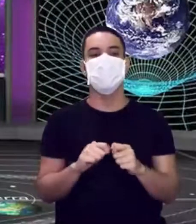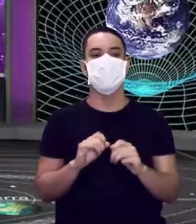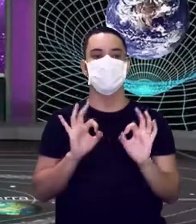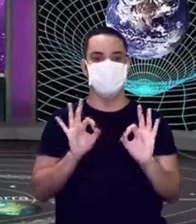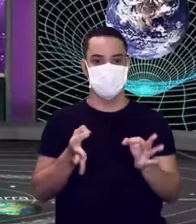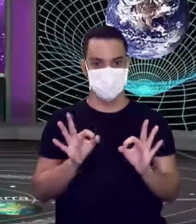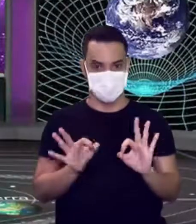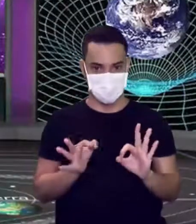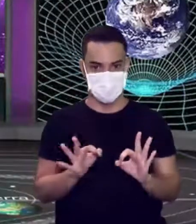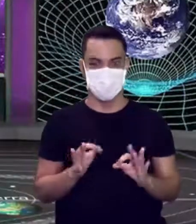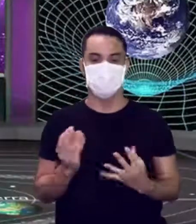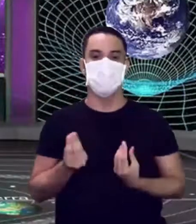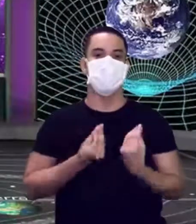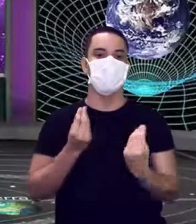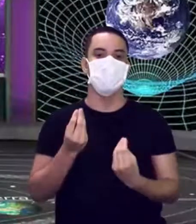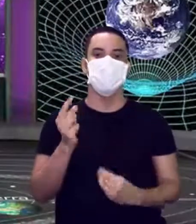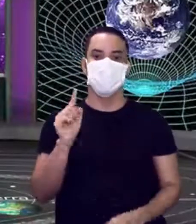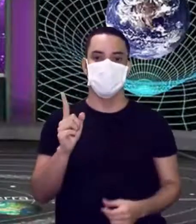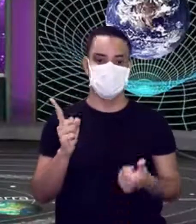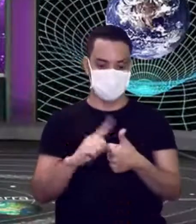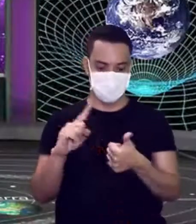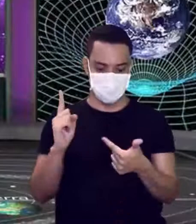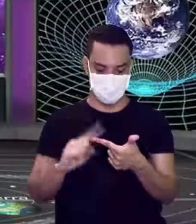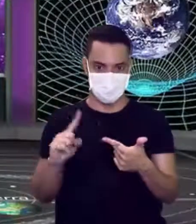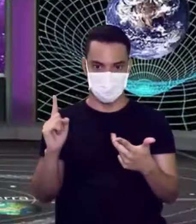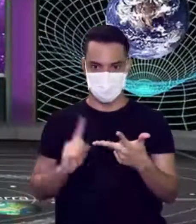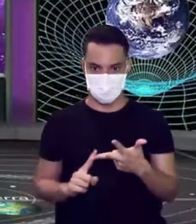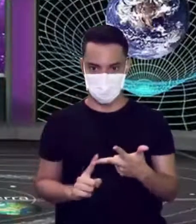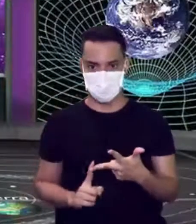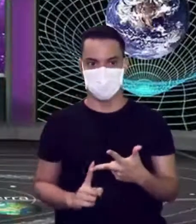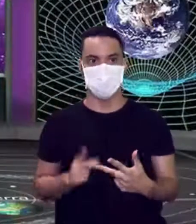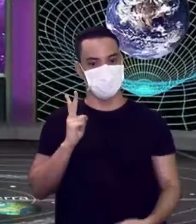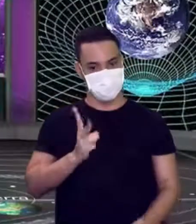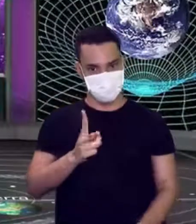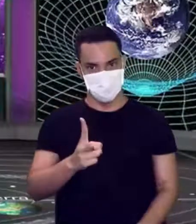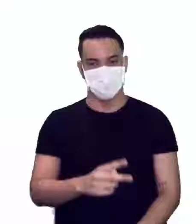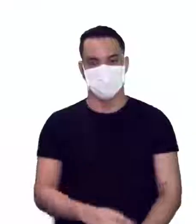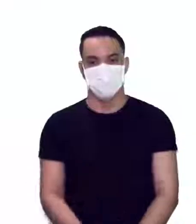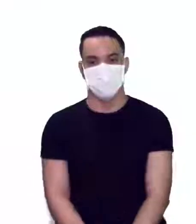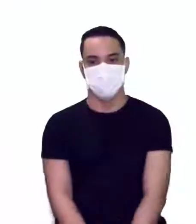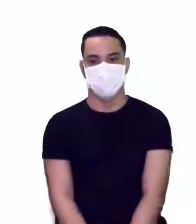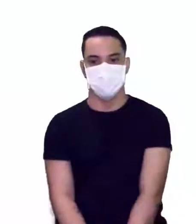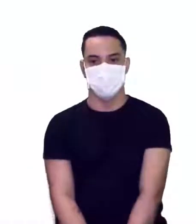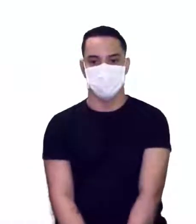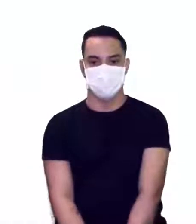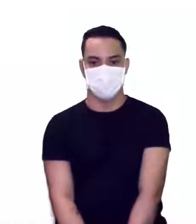Exatamente com aqueles 3 processos de eletrização. Então, vamos continuar, olha só.